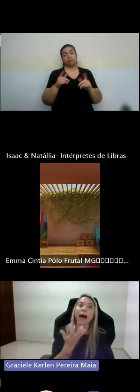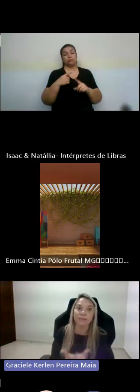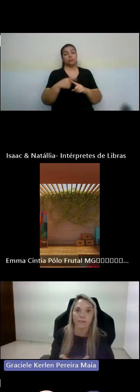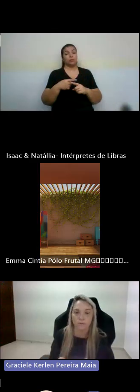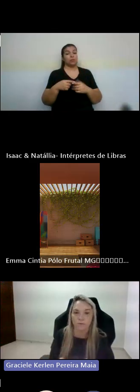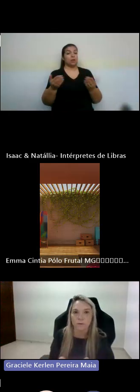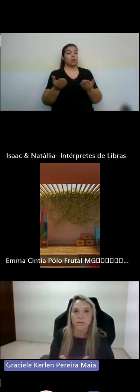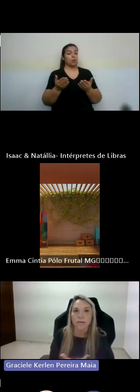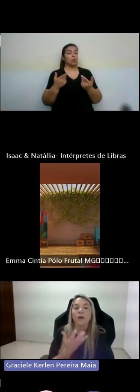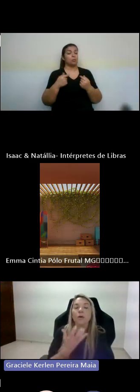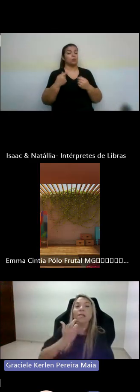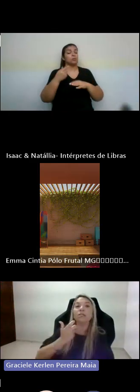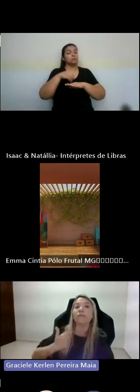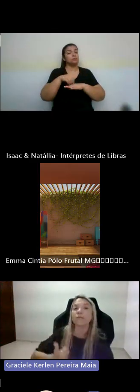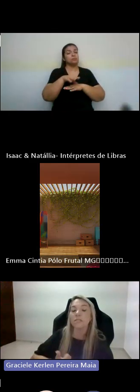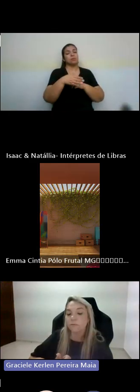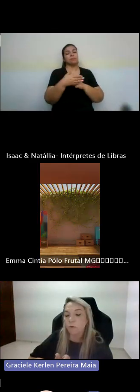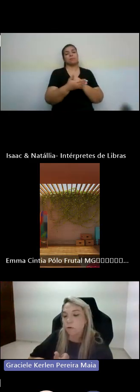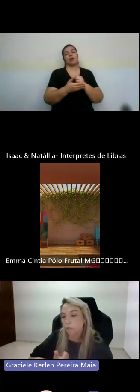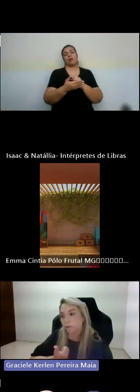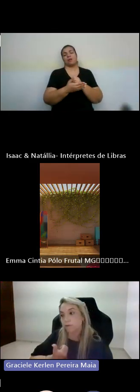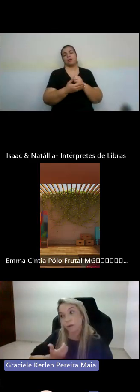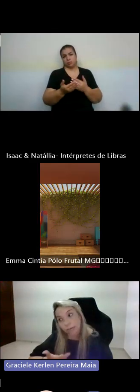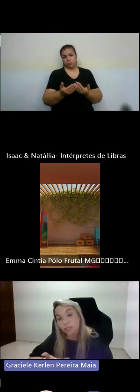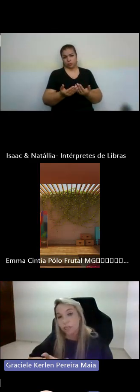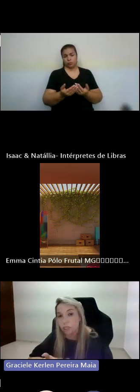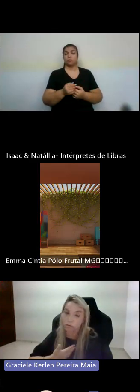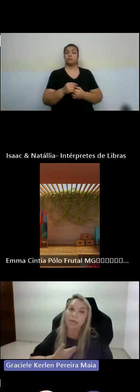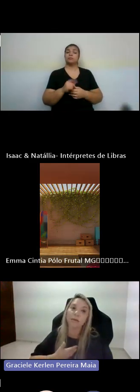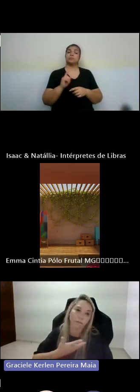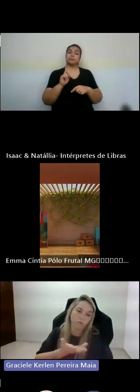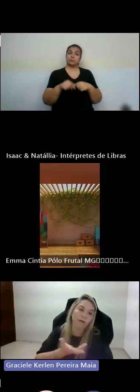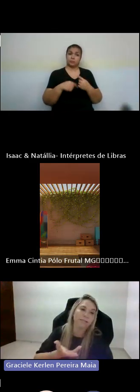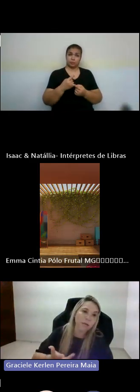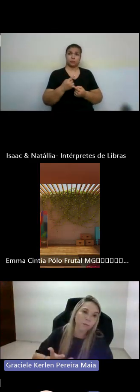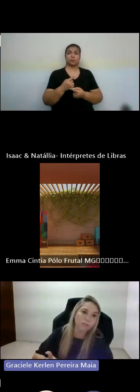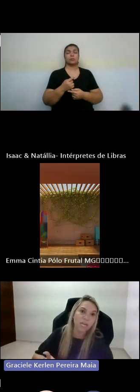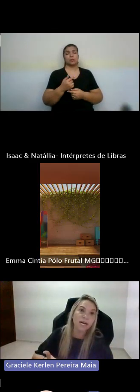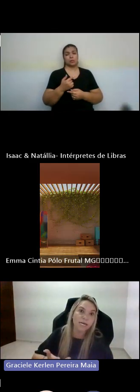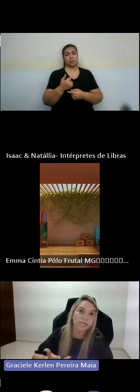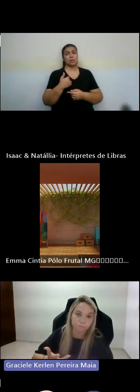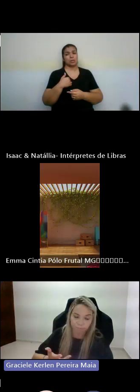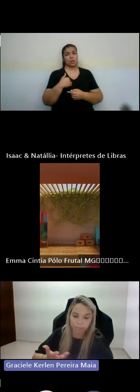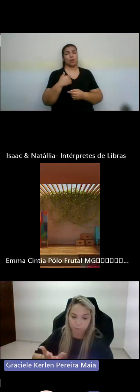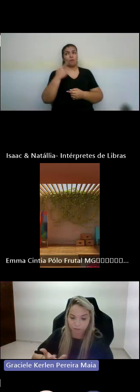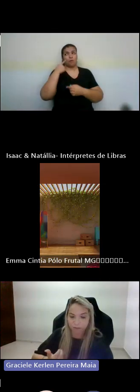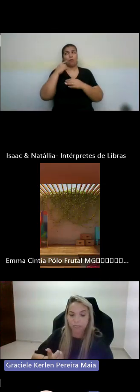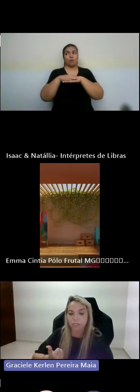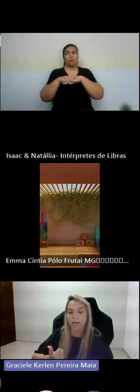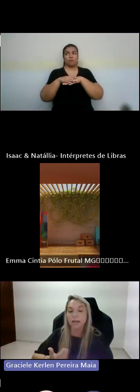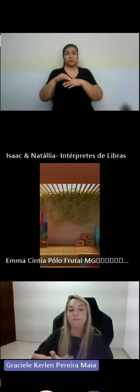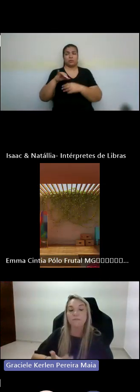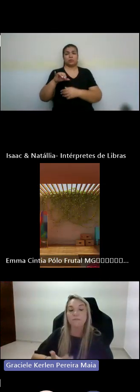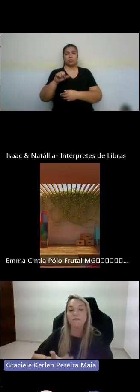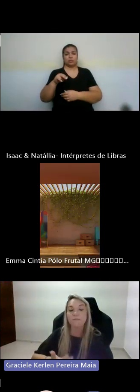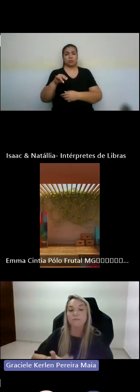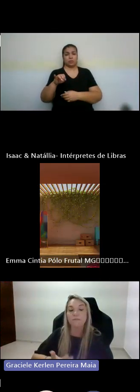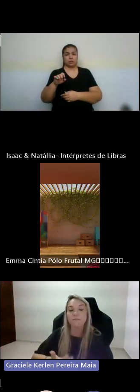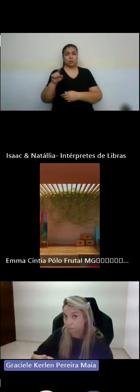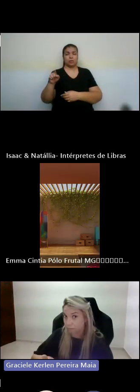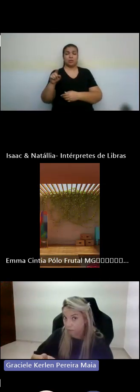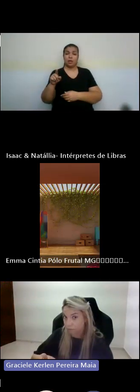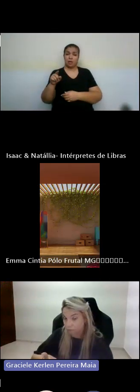do básico. Quando vocês forem, acredito, né? E eu vou trocar ideia com a Jeane mais para frente, ela vai